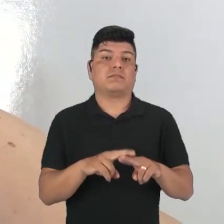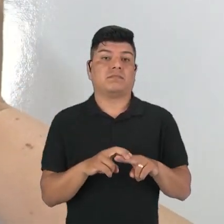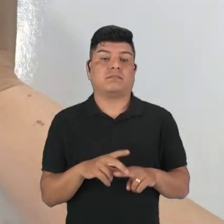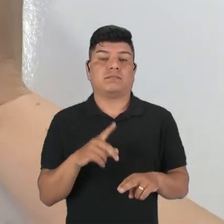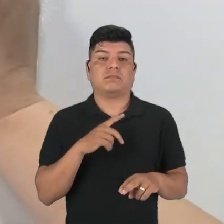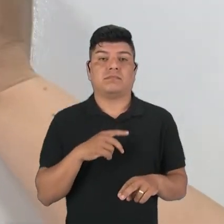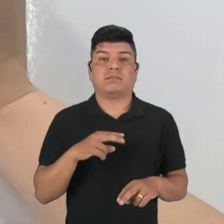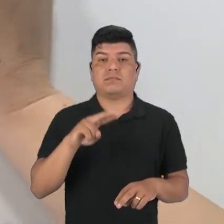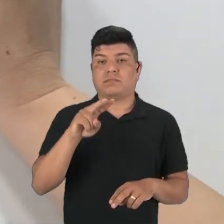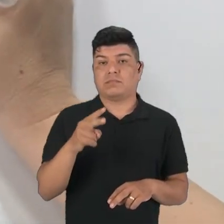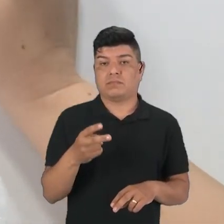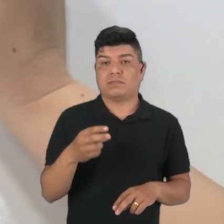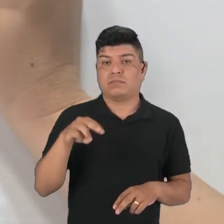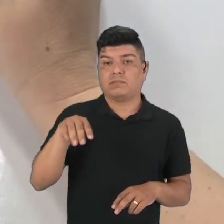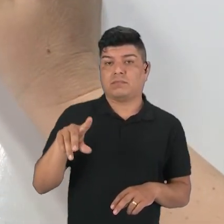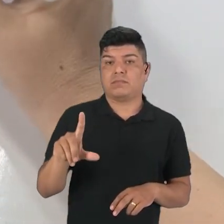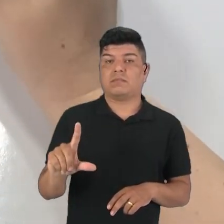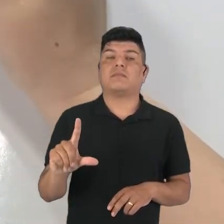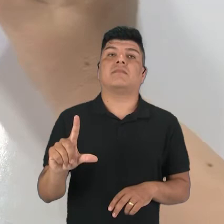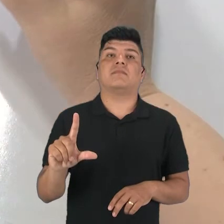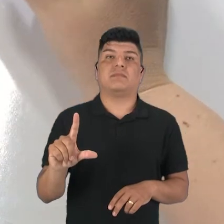vou ter 2000